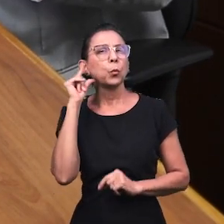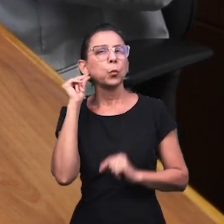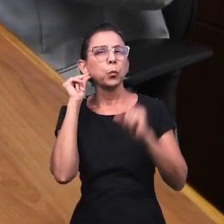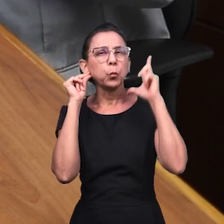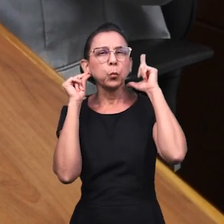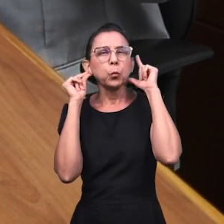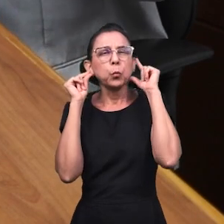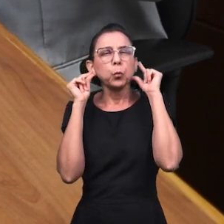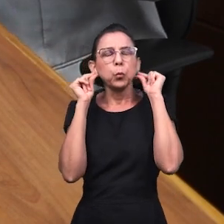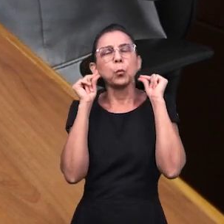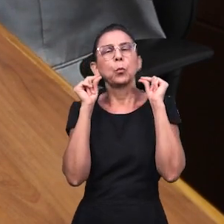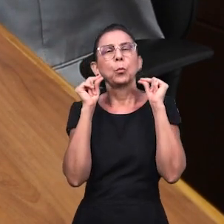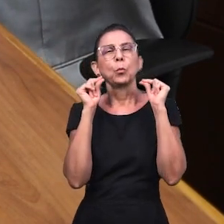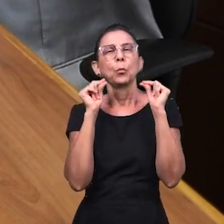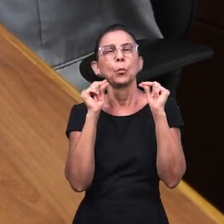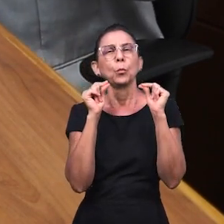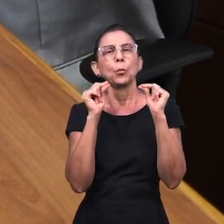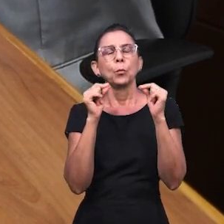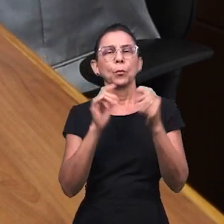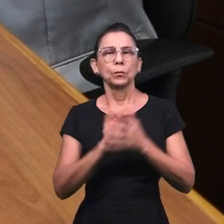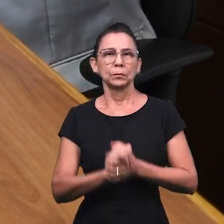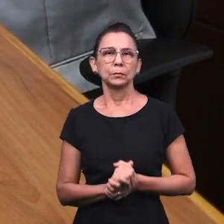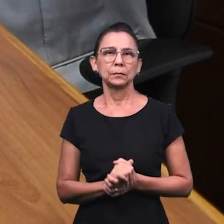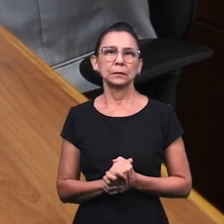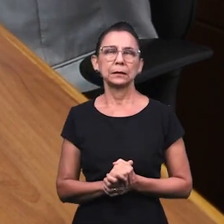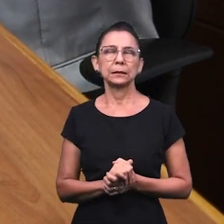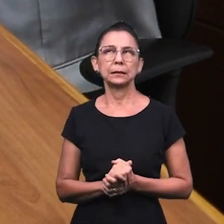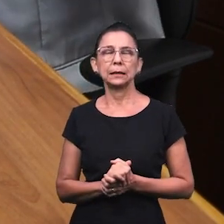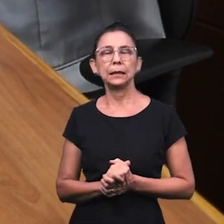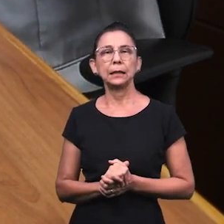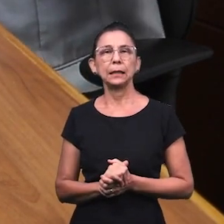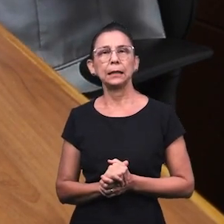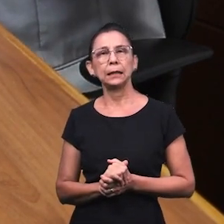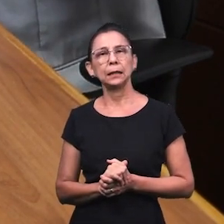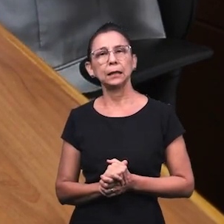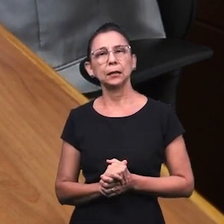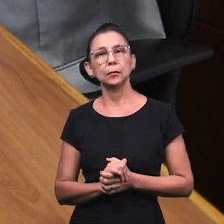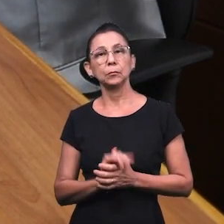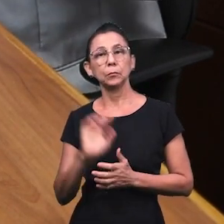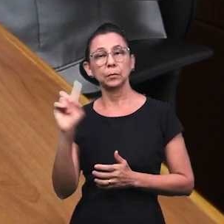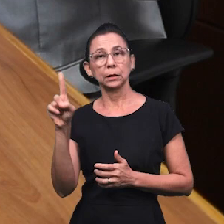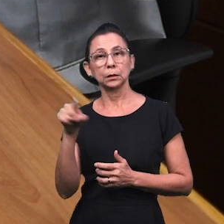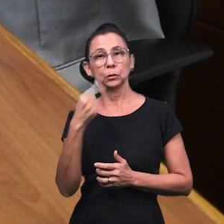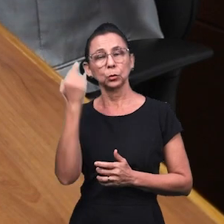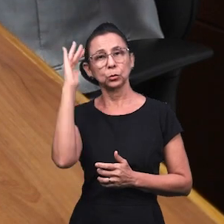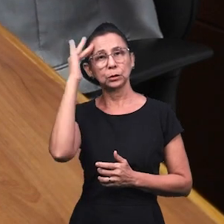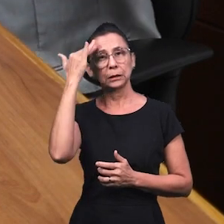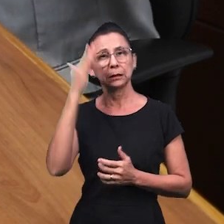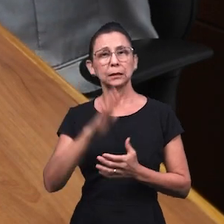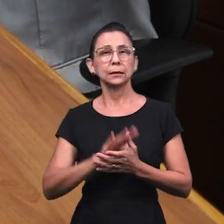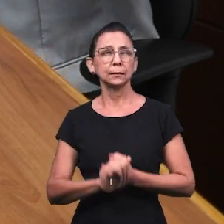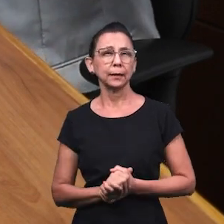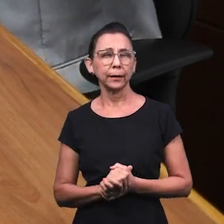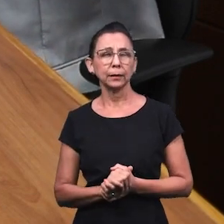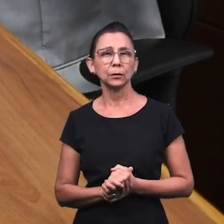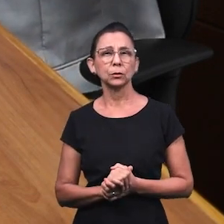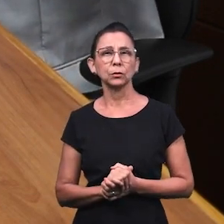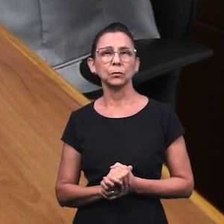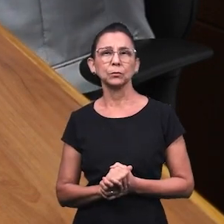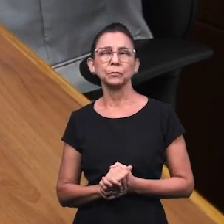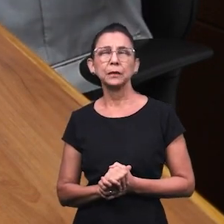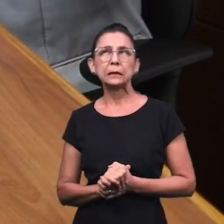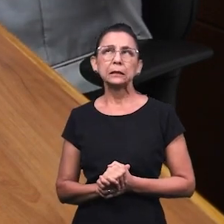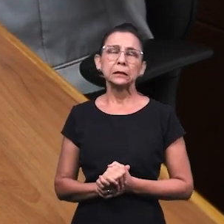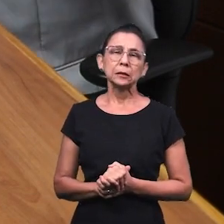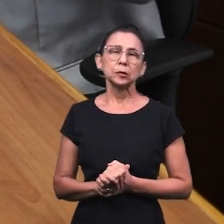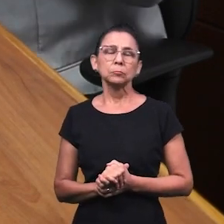tem, para que todos entendam, né, como é, que tipos de sons